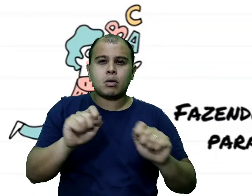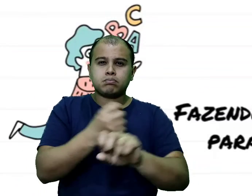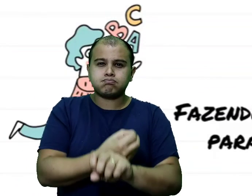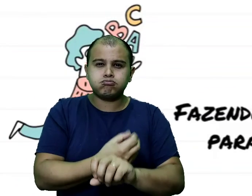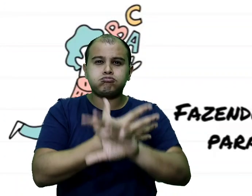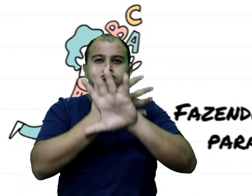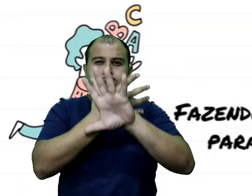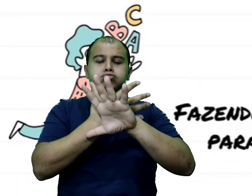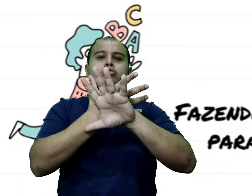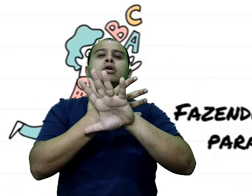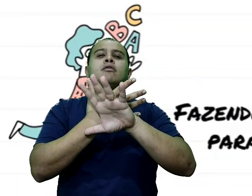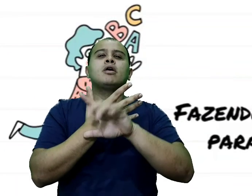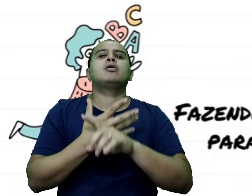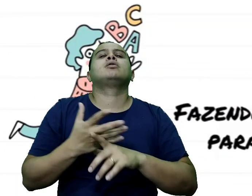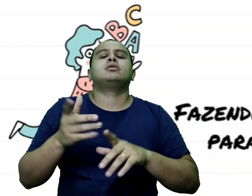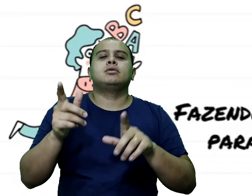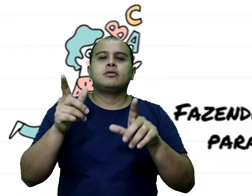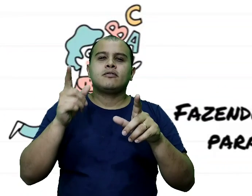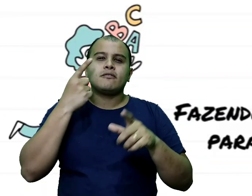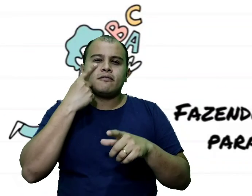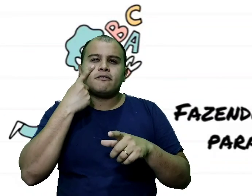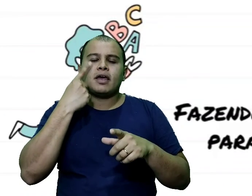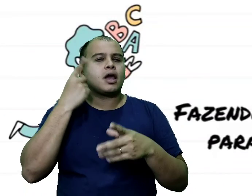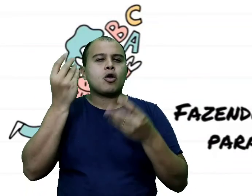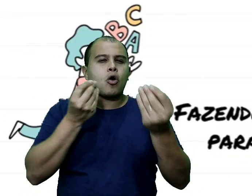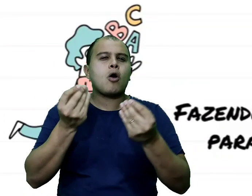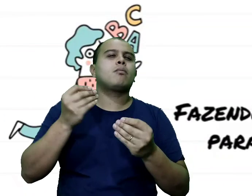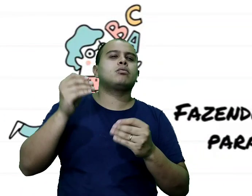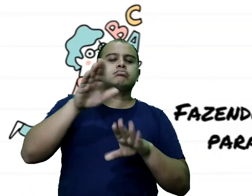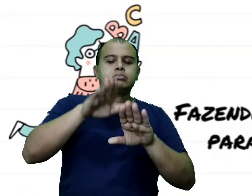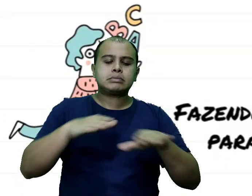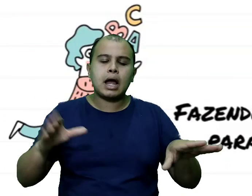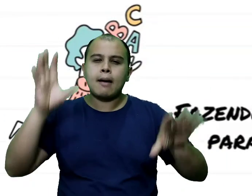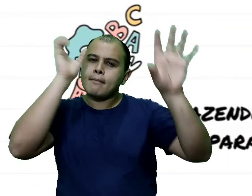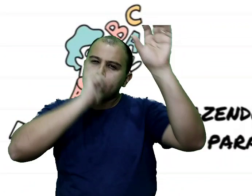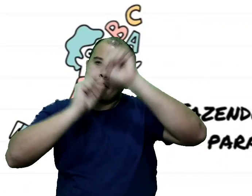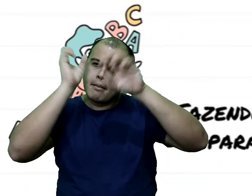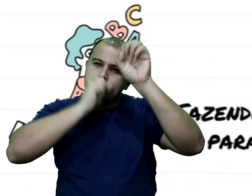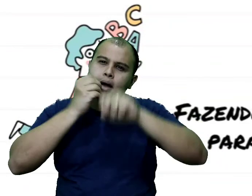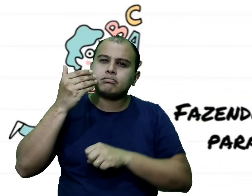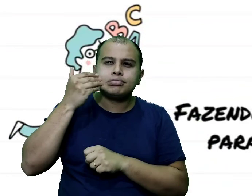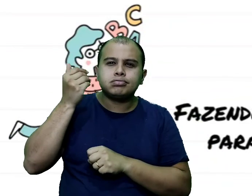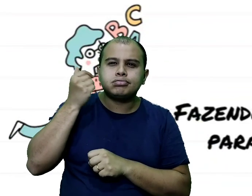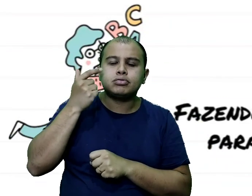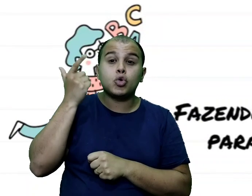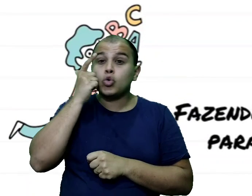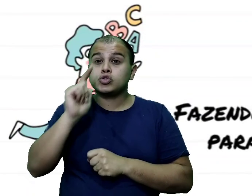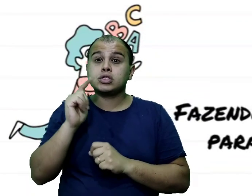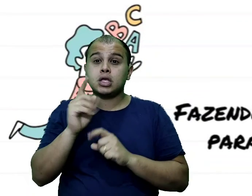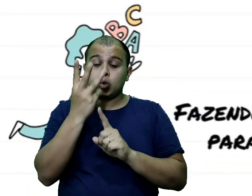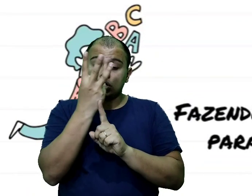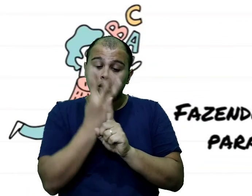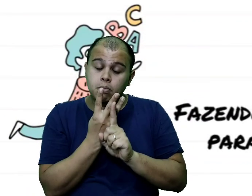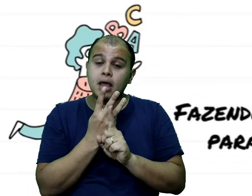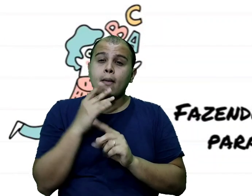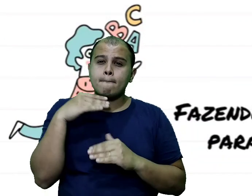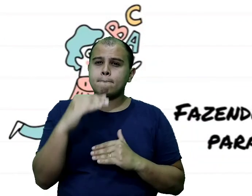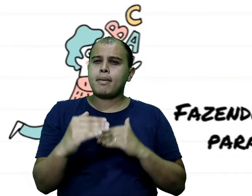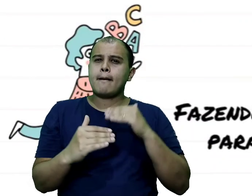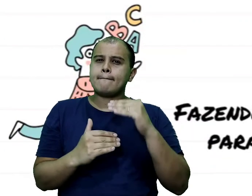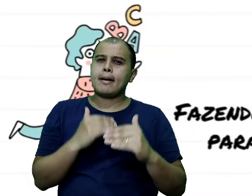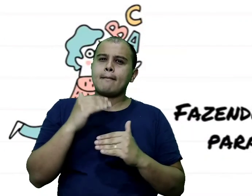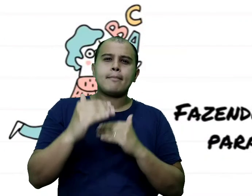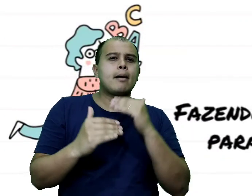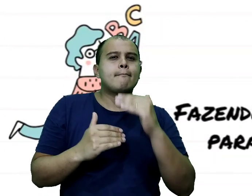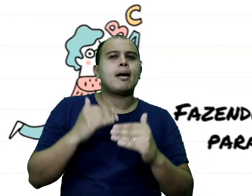elas vão encaminhar o link. E aí vocês vão ouvir um pouquinho da questão da aprendizagem das crianças, do que elas desenvolveram nesse